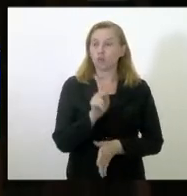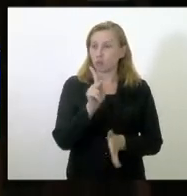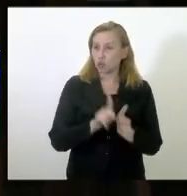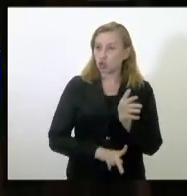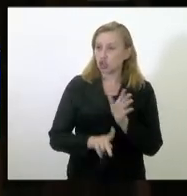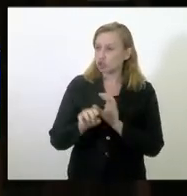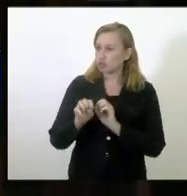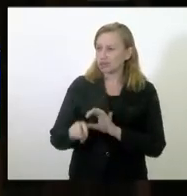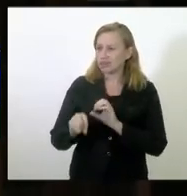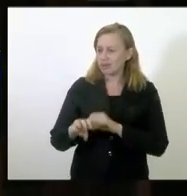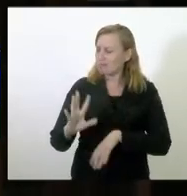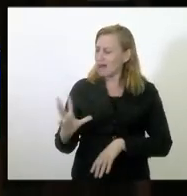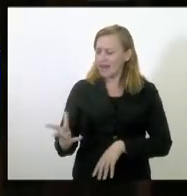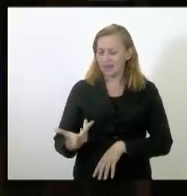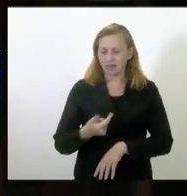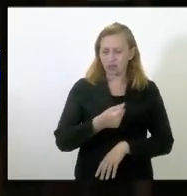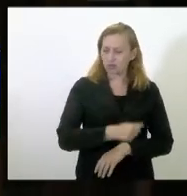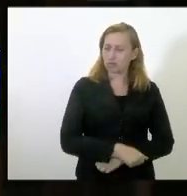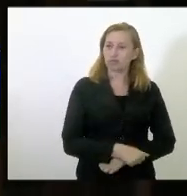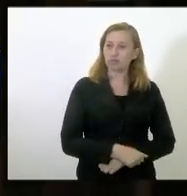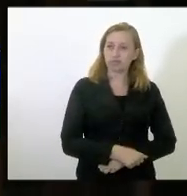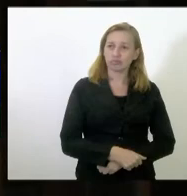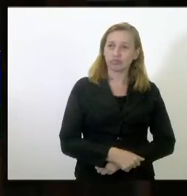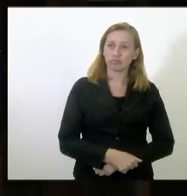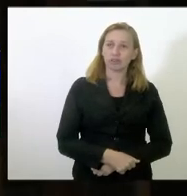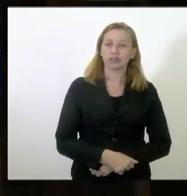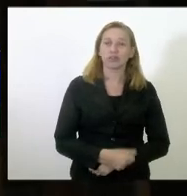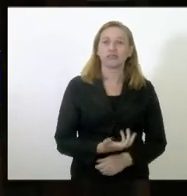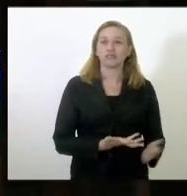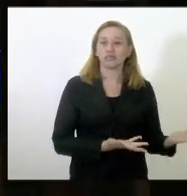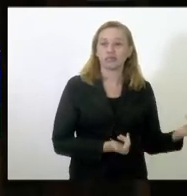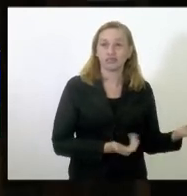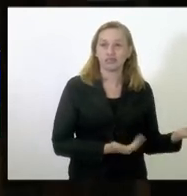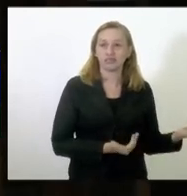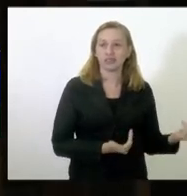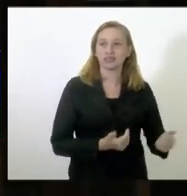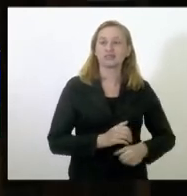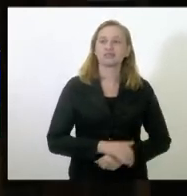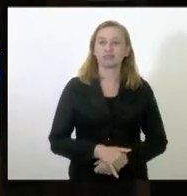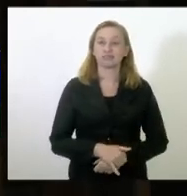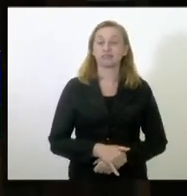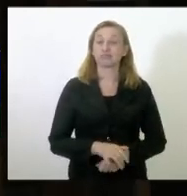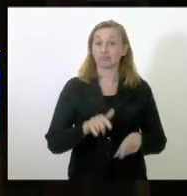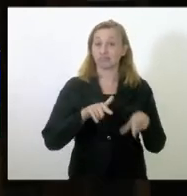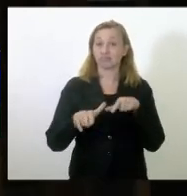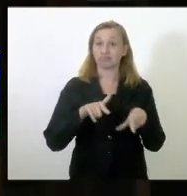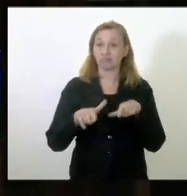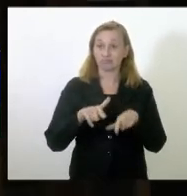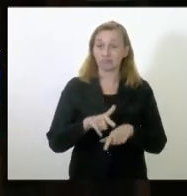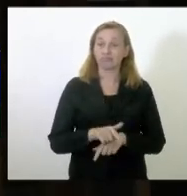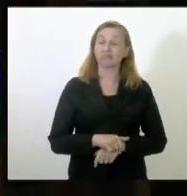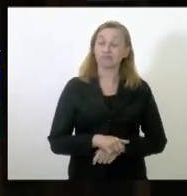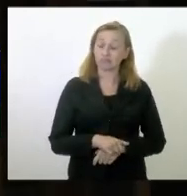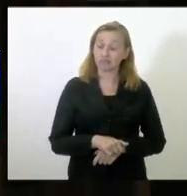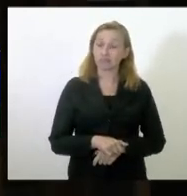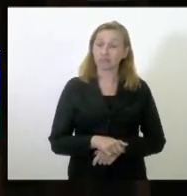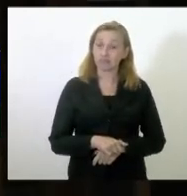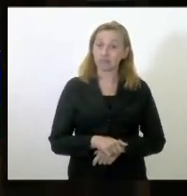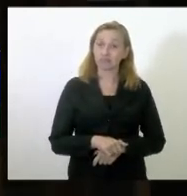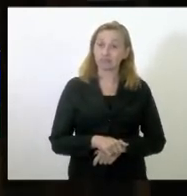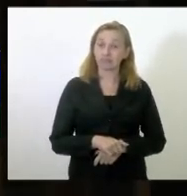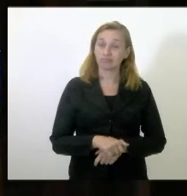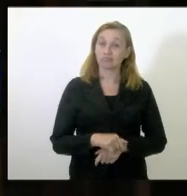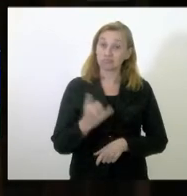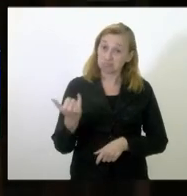educacional maravilhoso, por os jovens, um trabalho que dignifica,